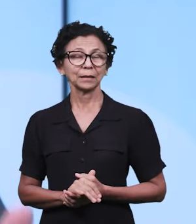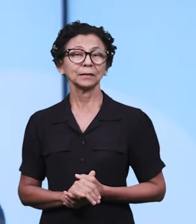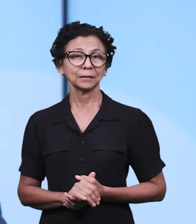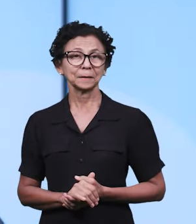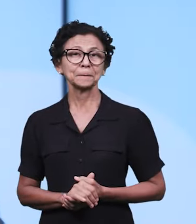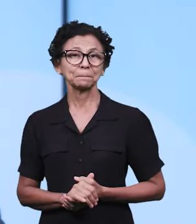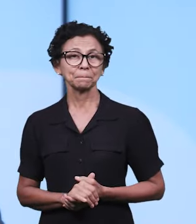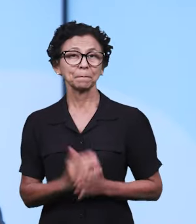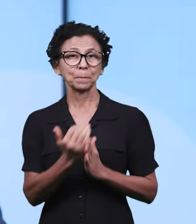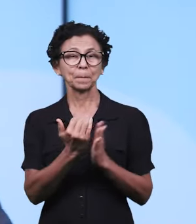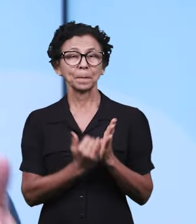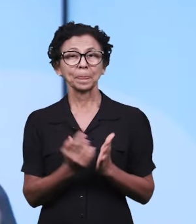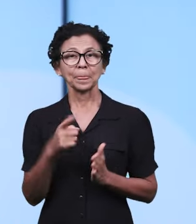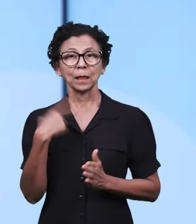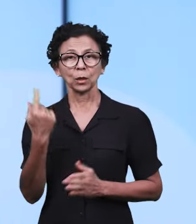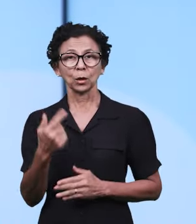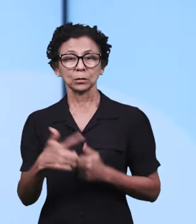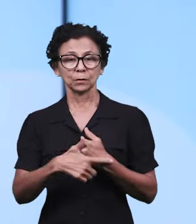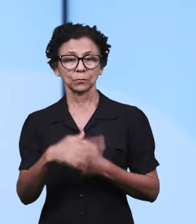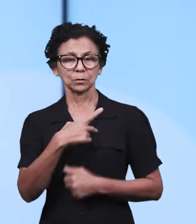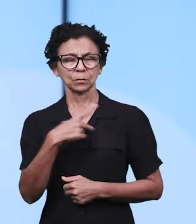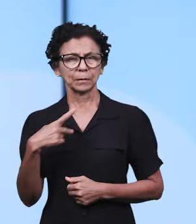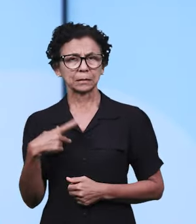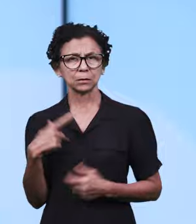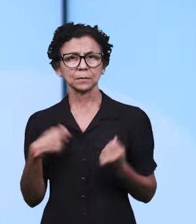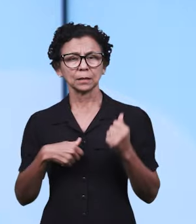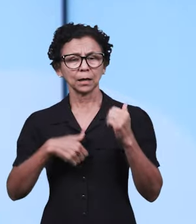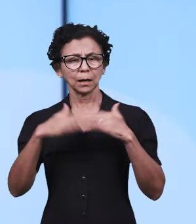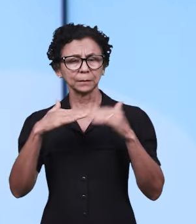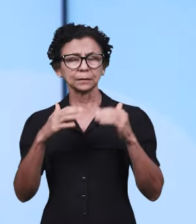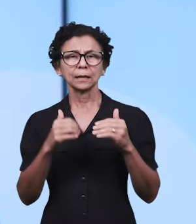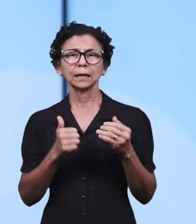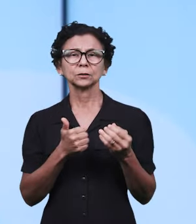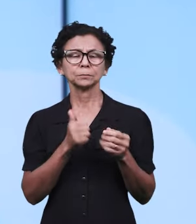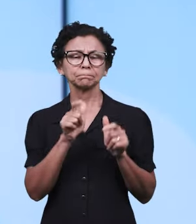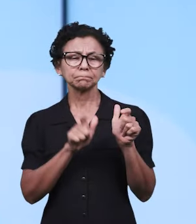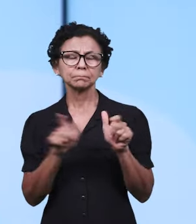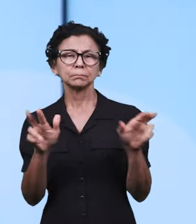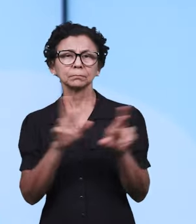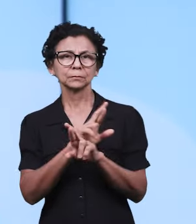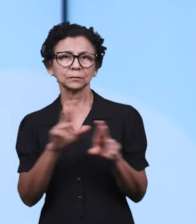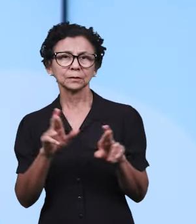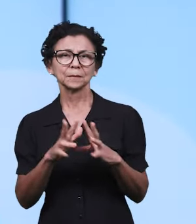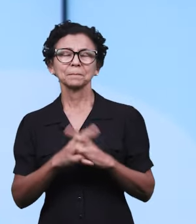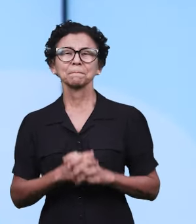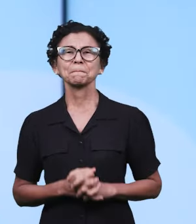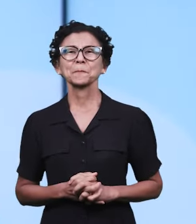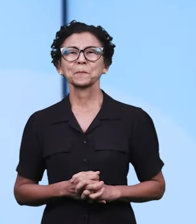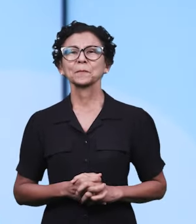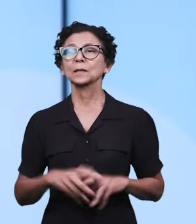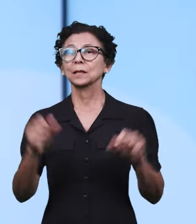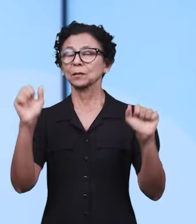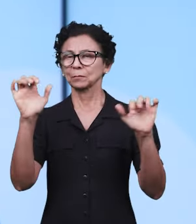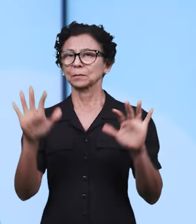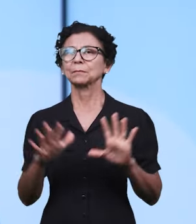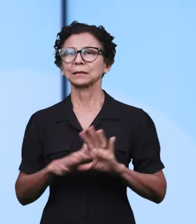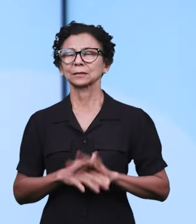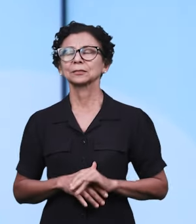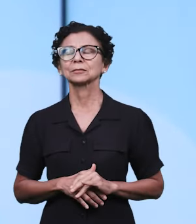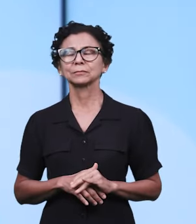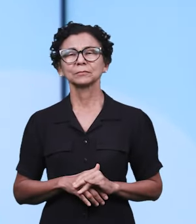com todas as pessoas que chegam às igrejas. Então, realmente, participar desse programa é uma grande bênção para mim,